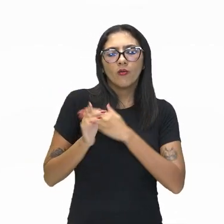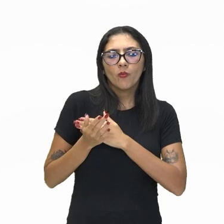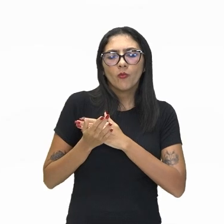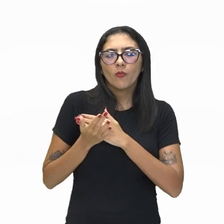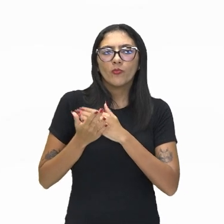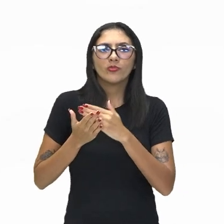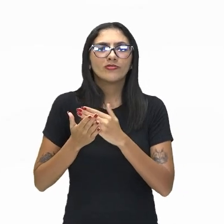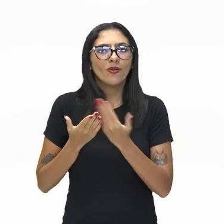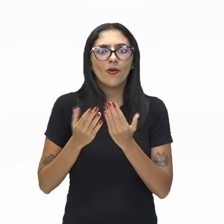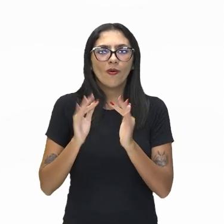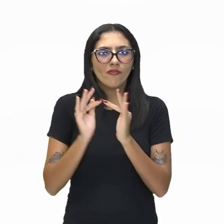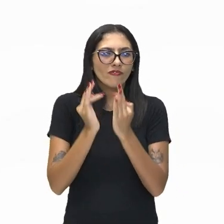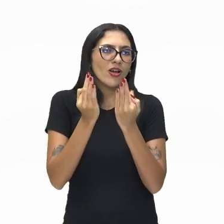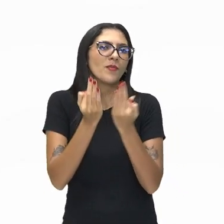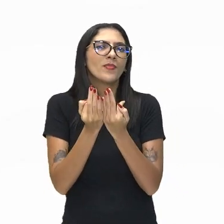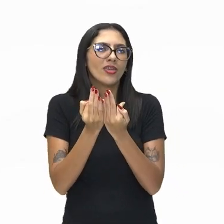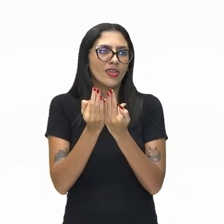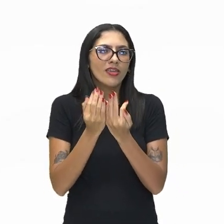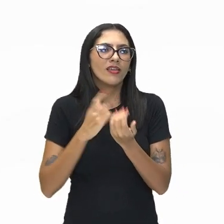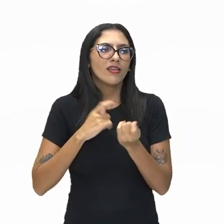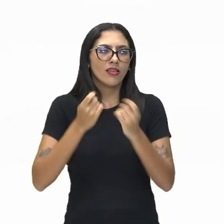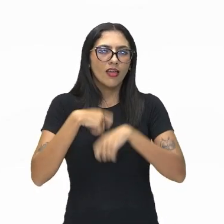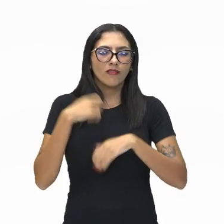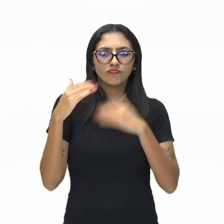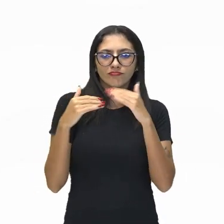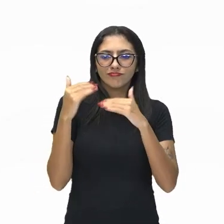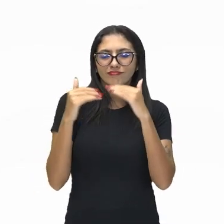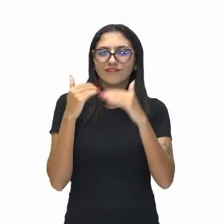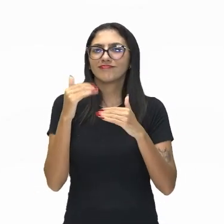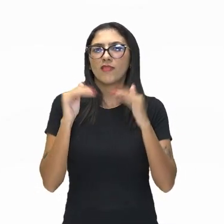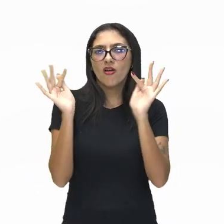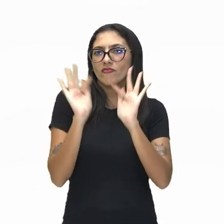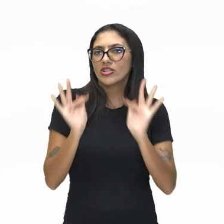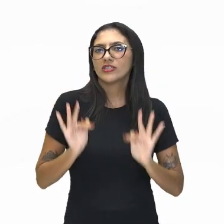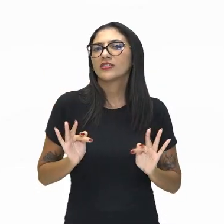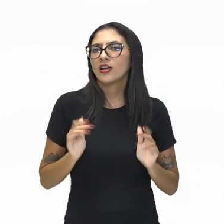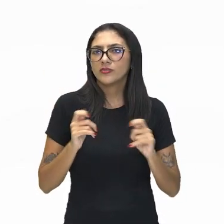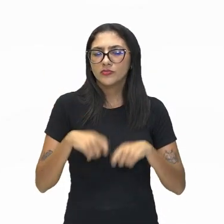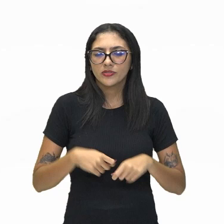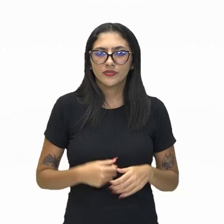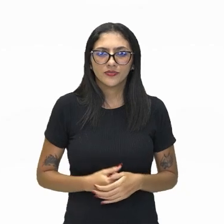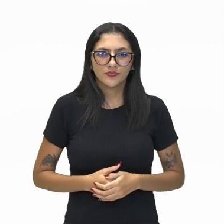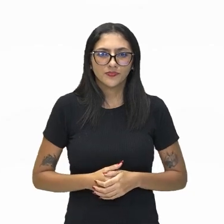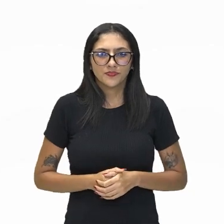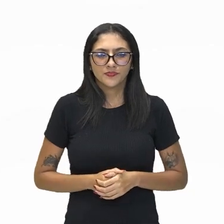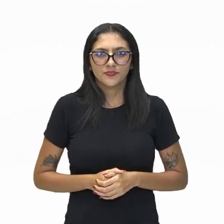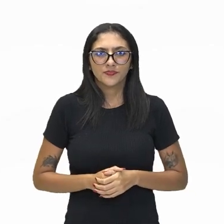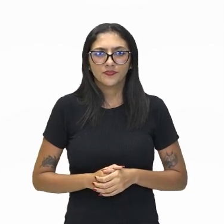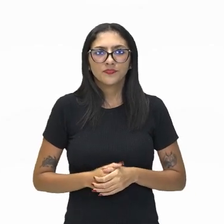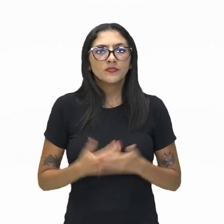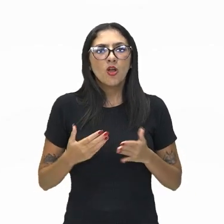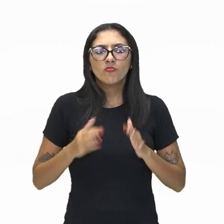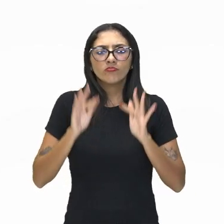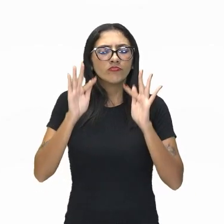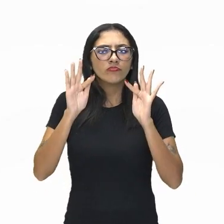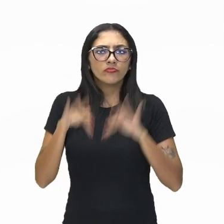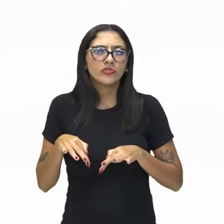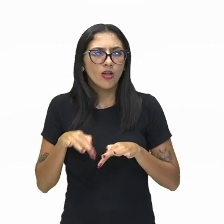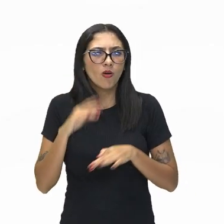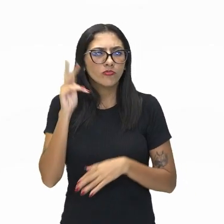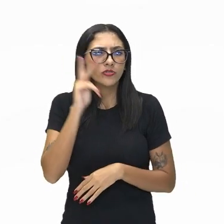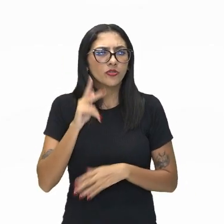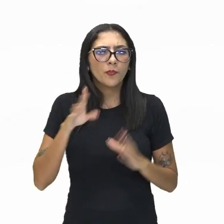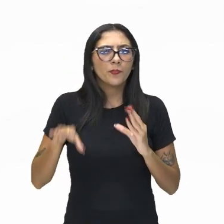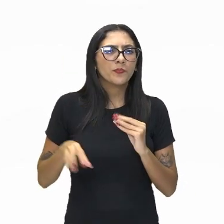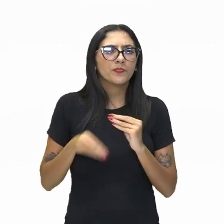pensou na família que teceria para aumentar a alegria, né? Então temos aí o desenvolvimento. Como situação final, então, como